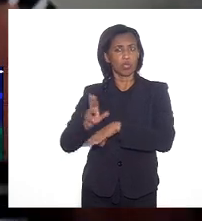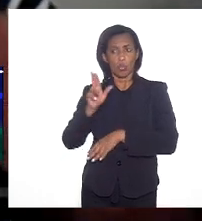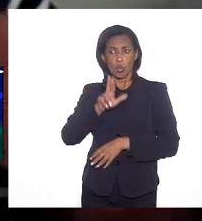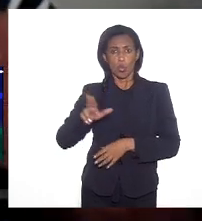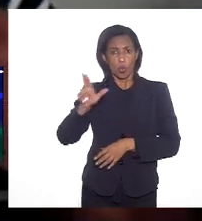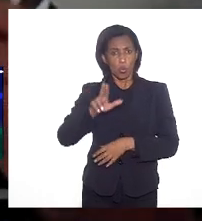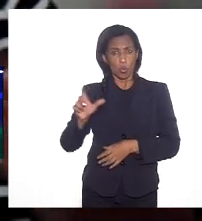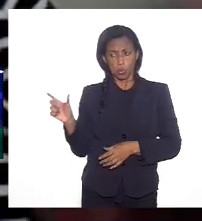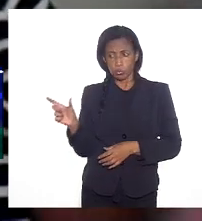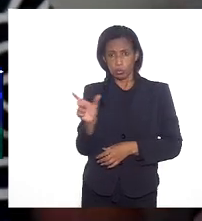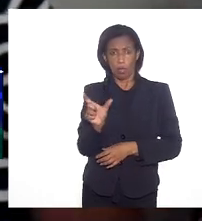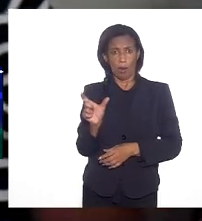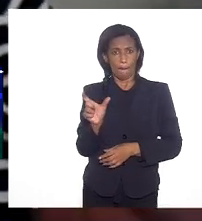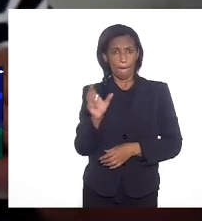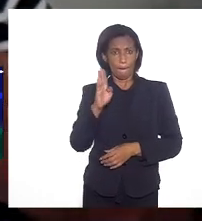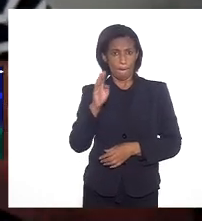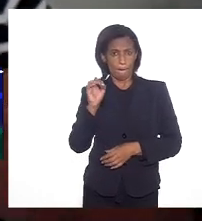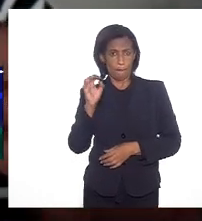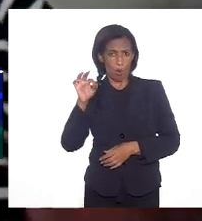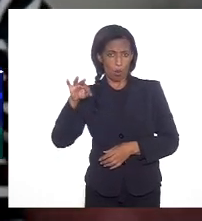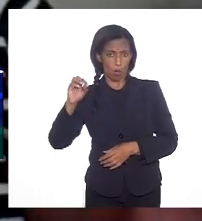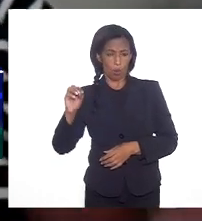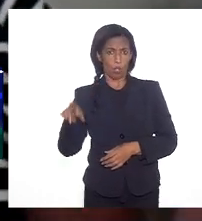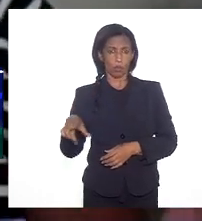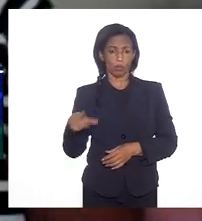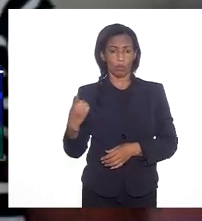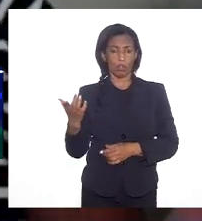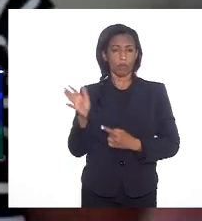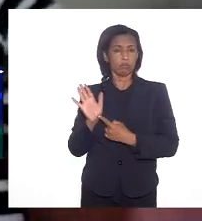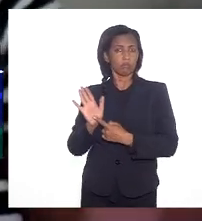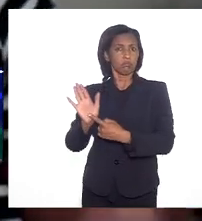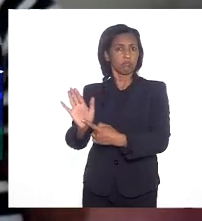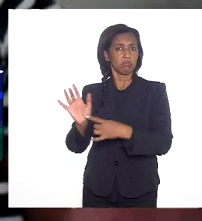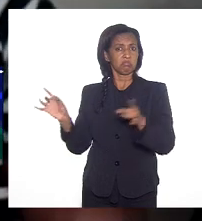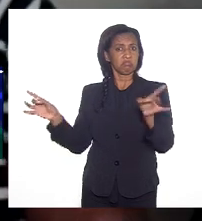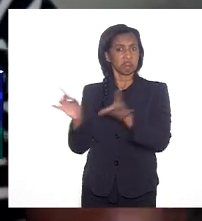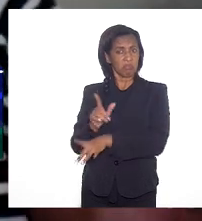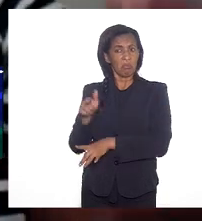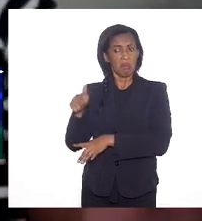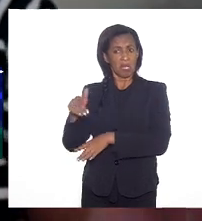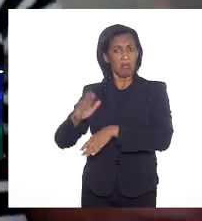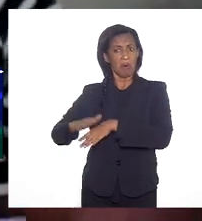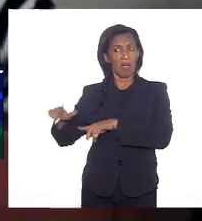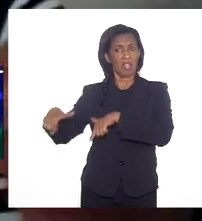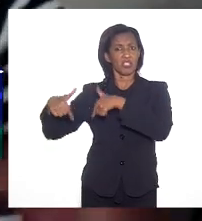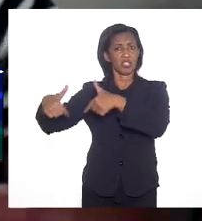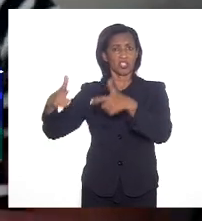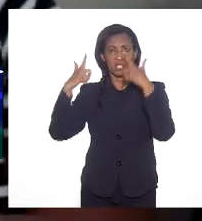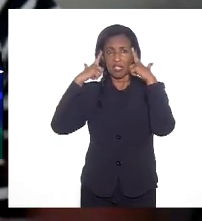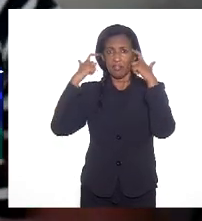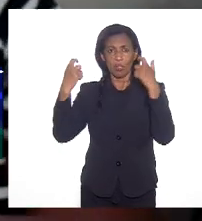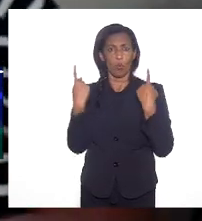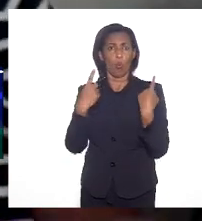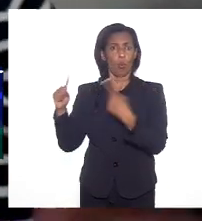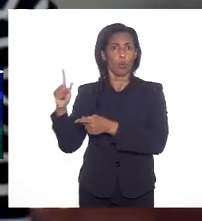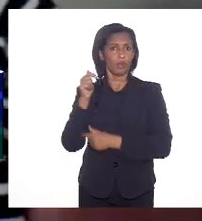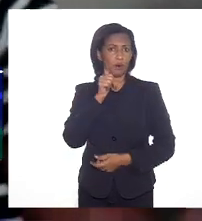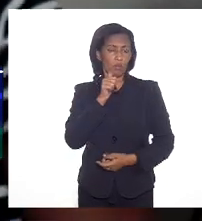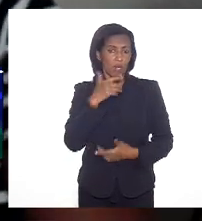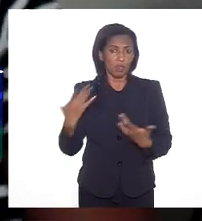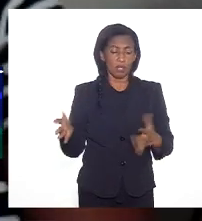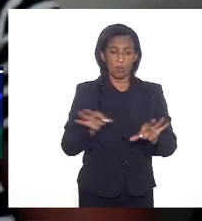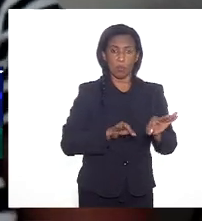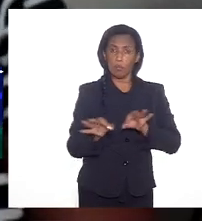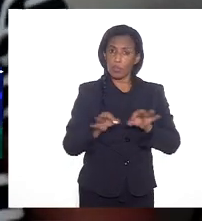referido do bóton pelo agente com condão deve identificá-lo como ato para atuar em situação que envolva a violência contra a mulher. Então, o